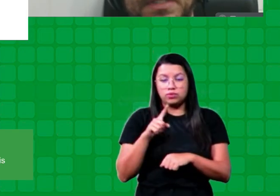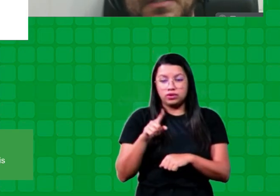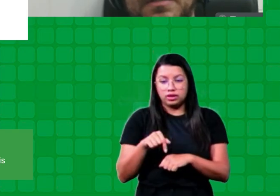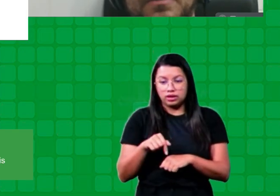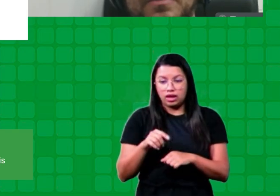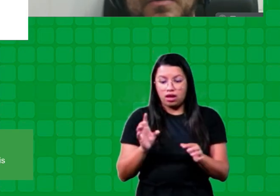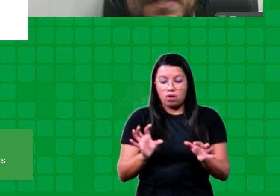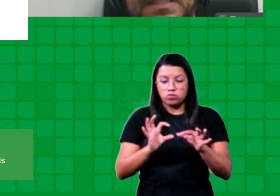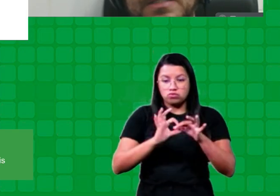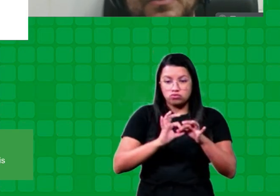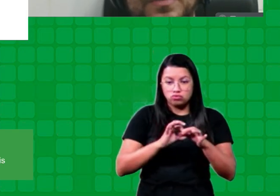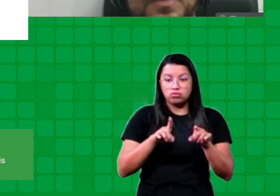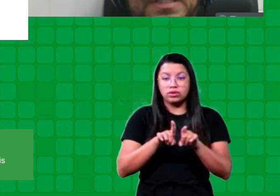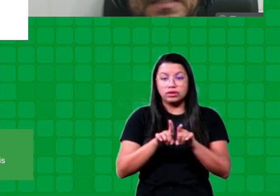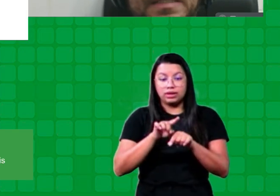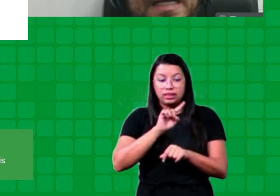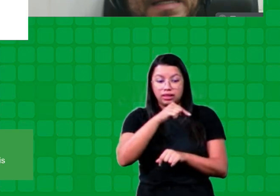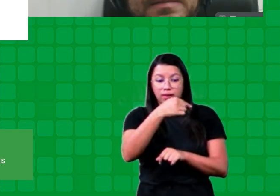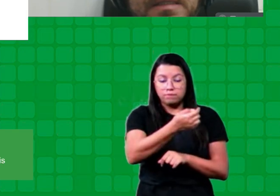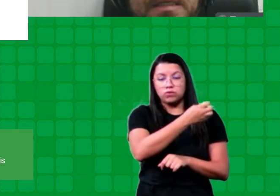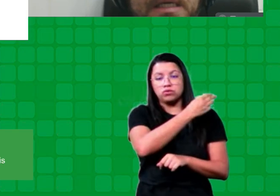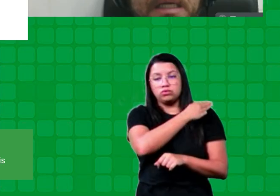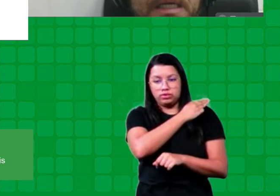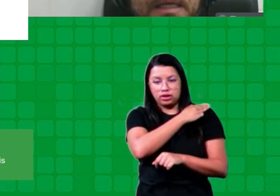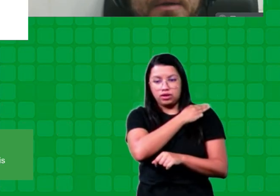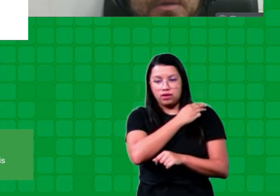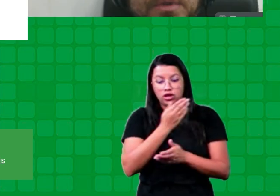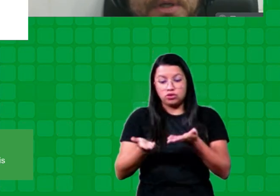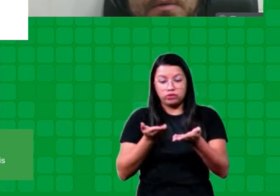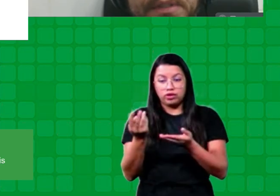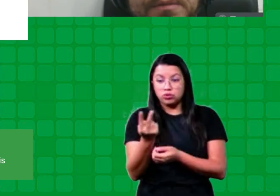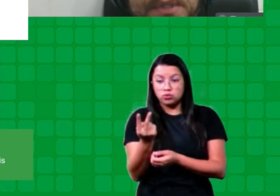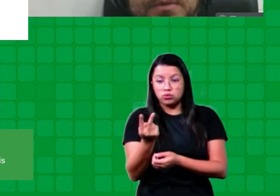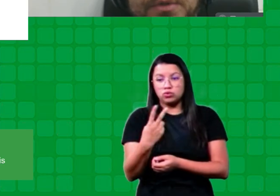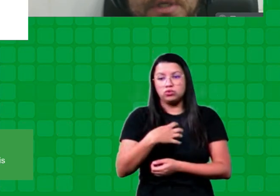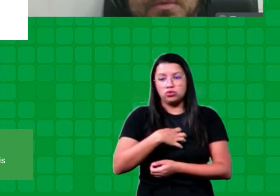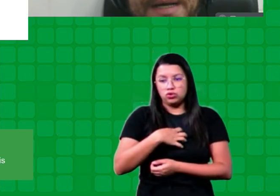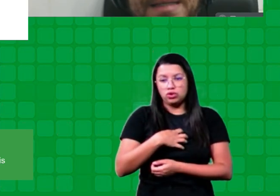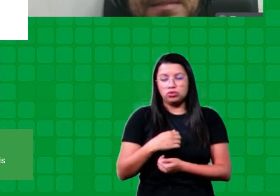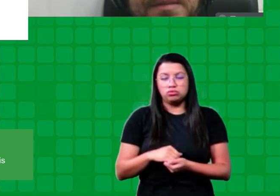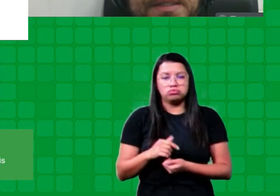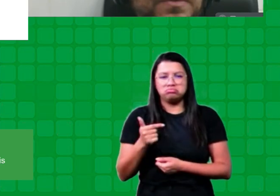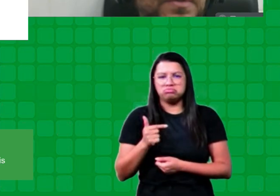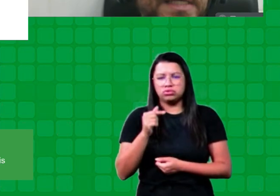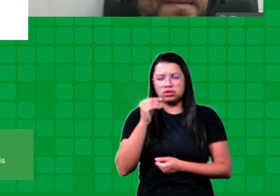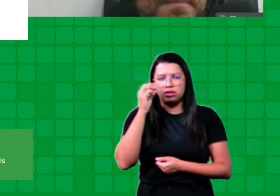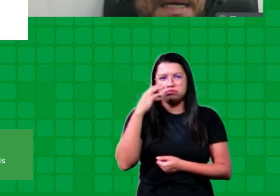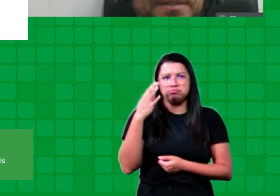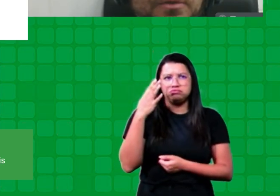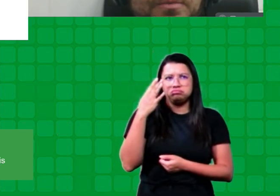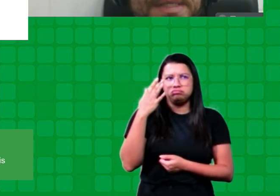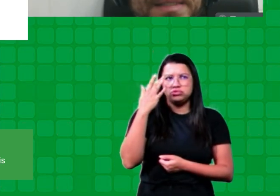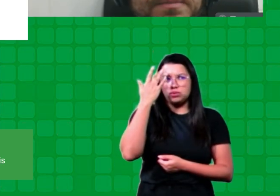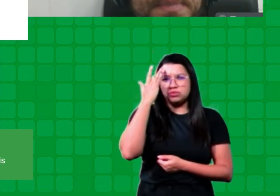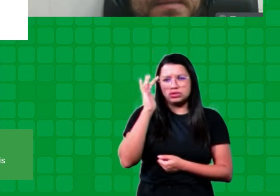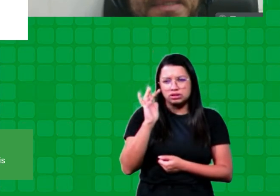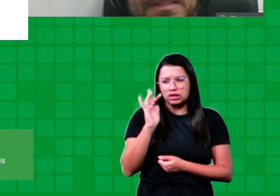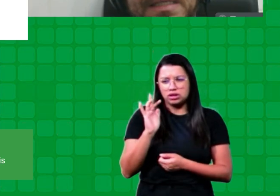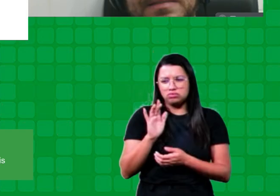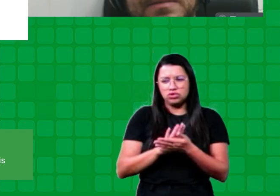e concomitante, uma oferta nas duas modalidades. Eu não tenho conhecimento de nenhum caso anterior e é mais